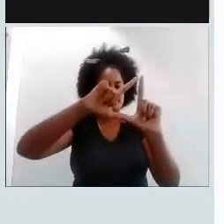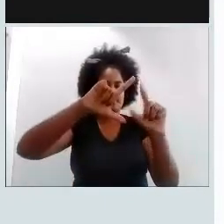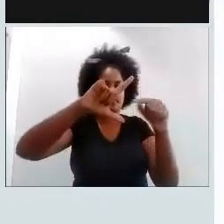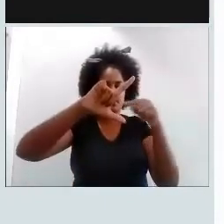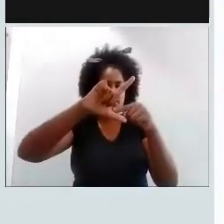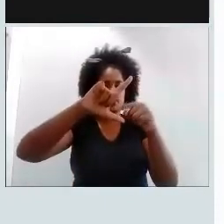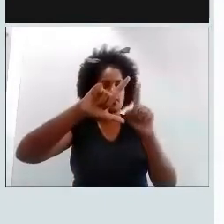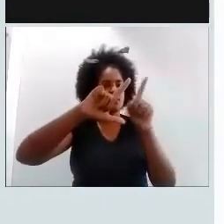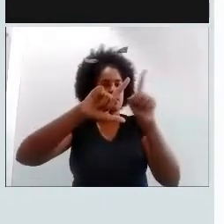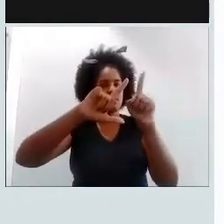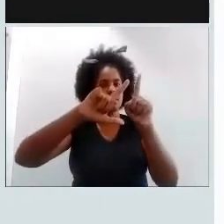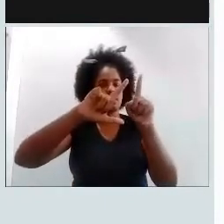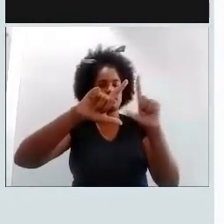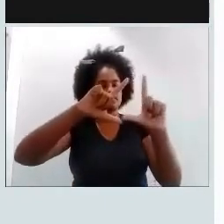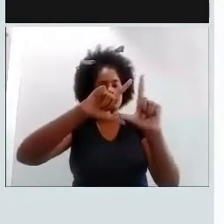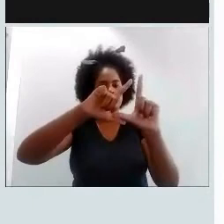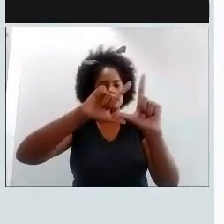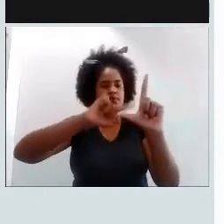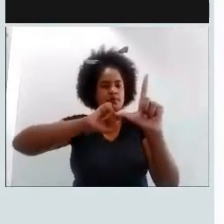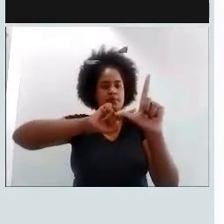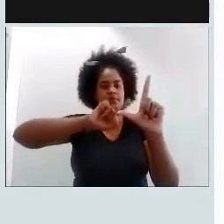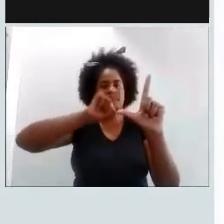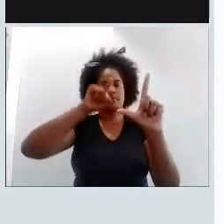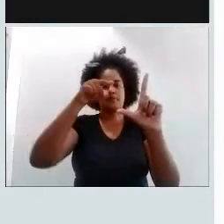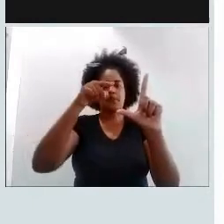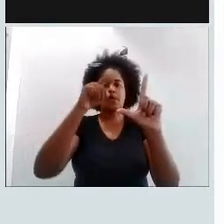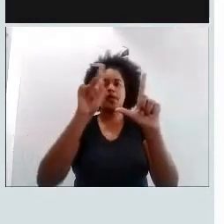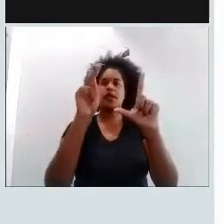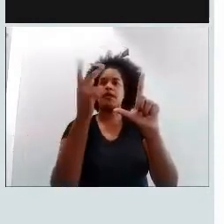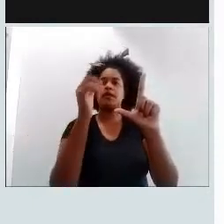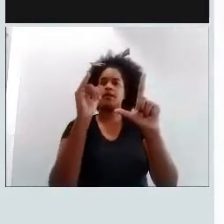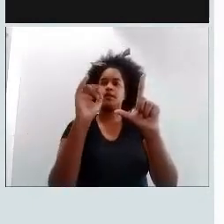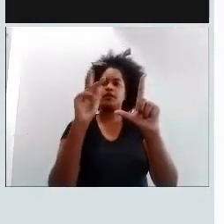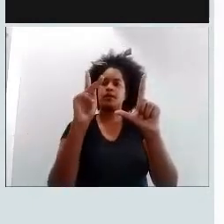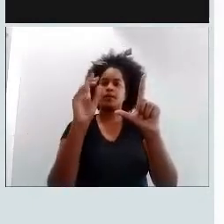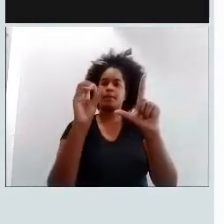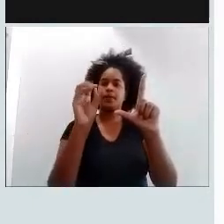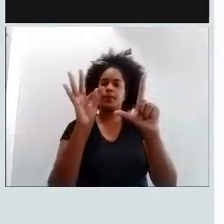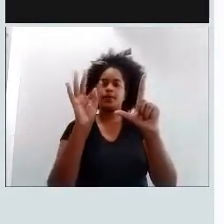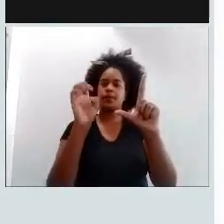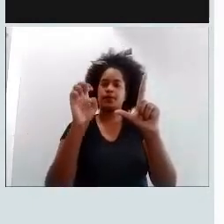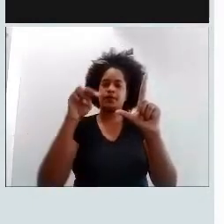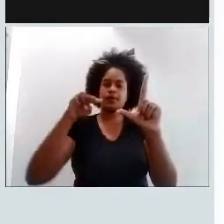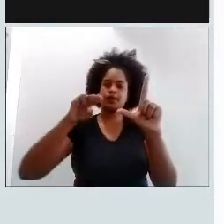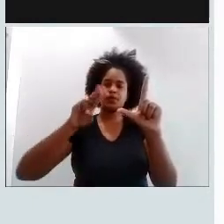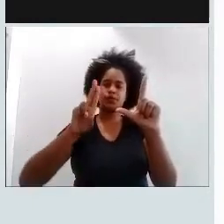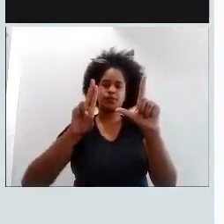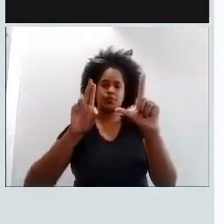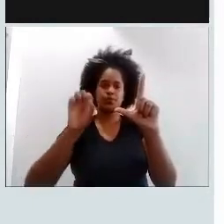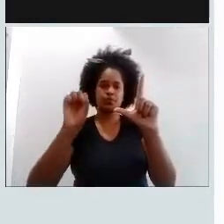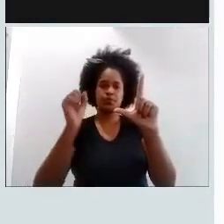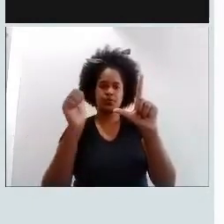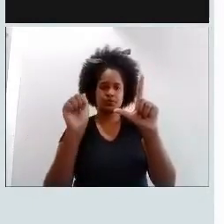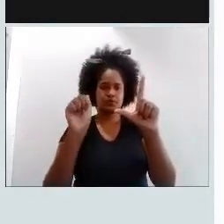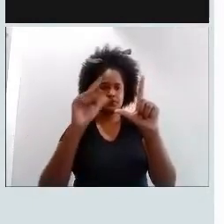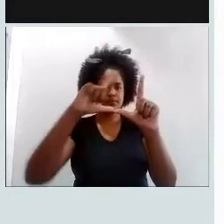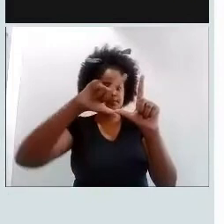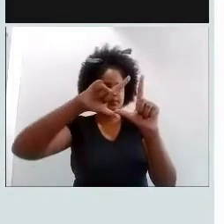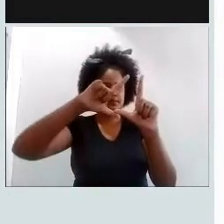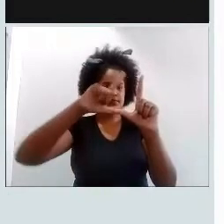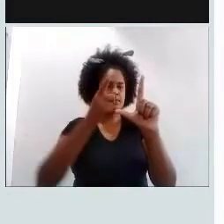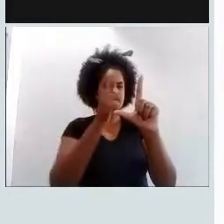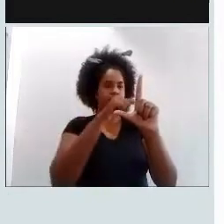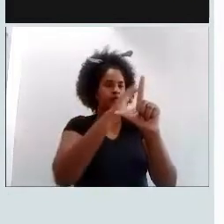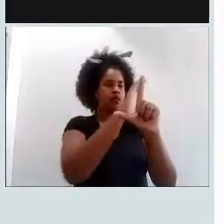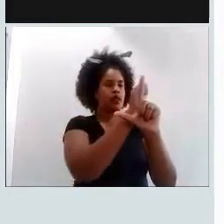de hipotenusa. O lado oposto ao ângulo de 90 graus é chamado de hipotenusa e os demais lados são chamados de catetos. Cateto